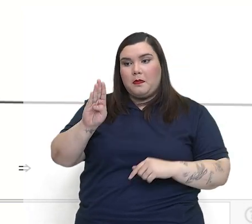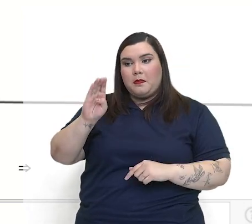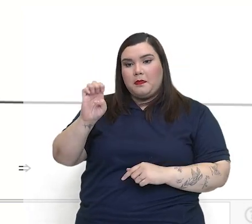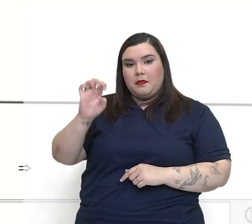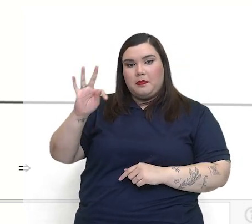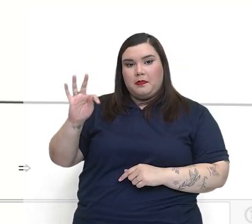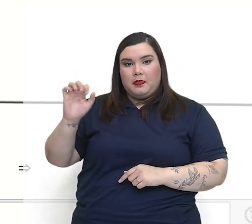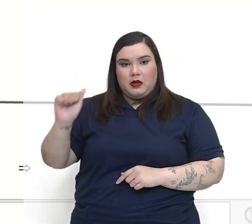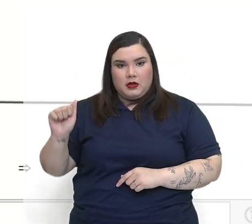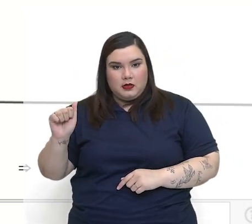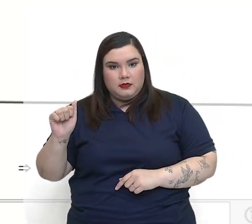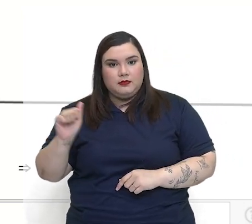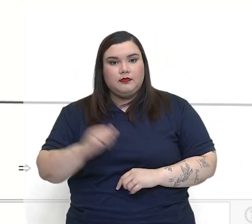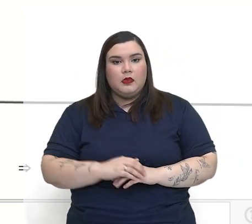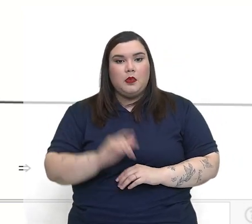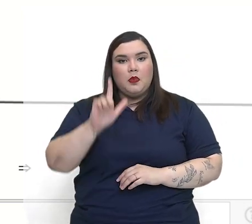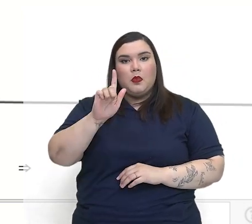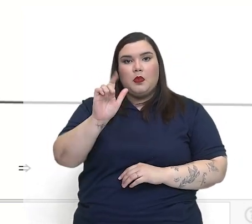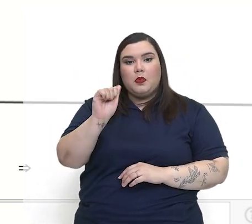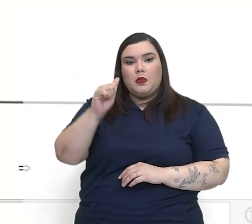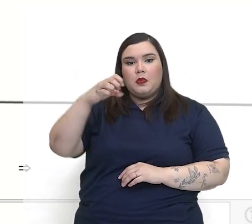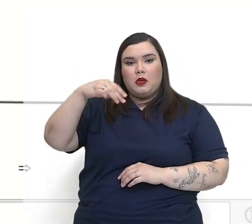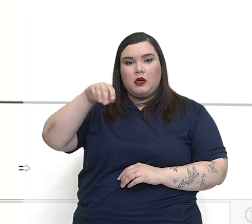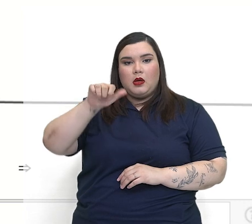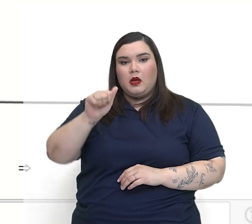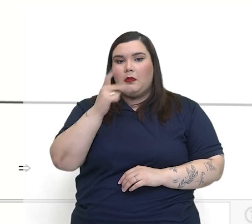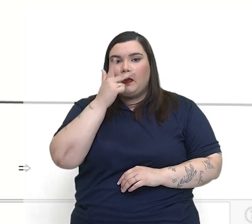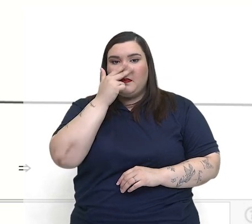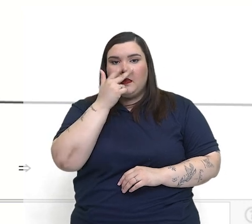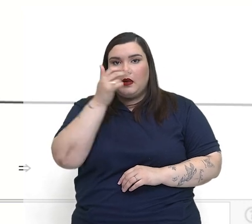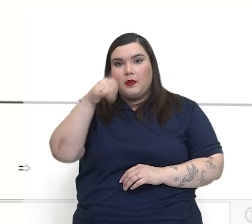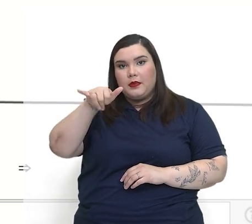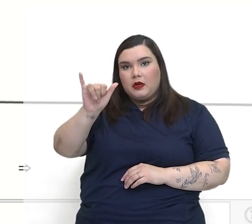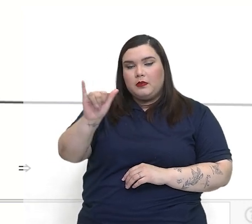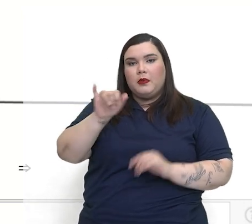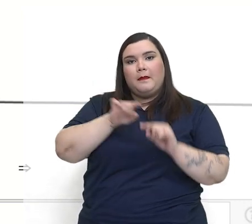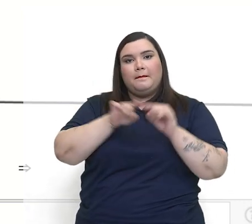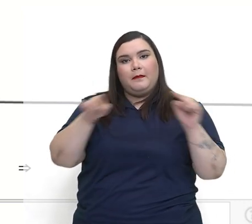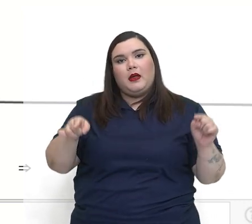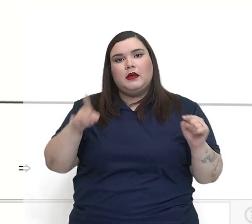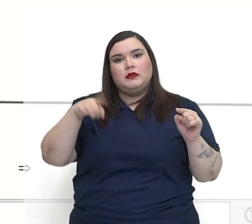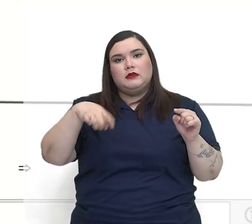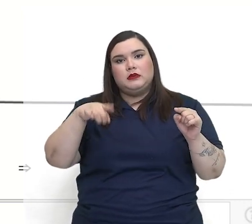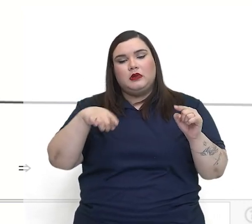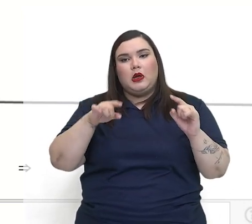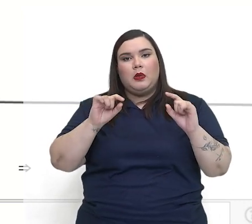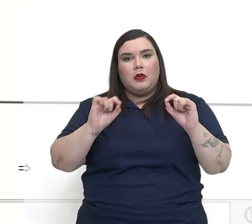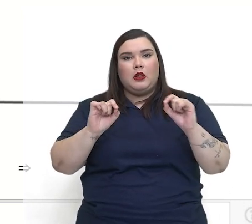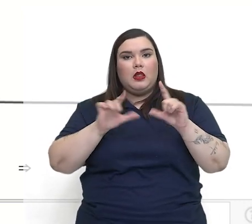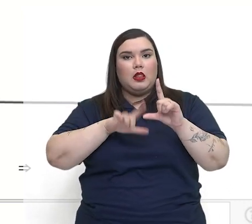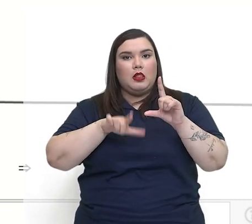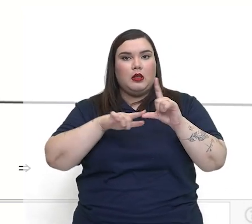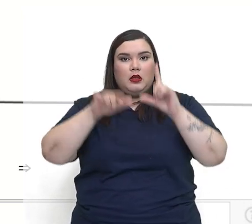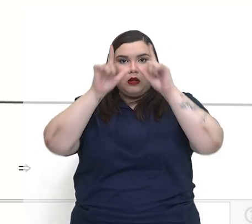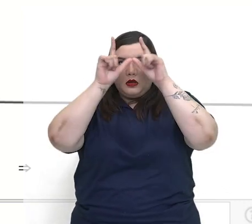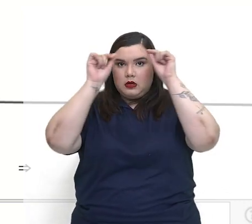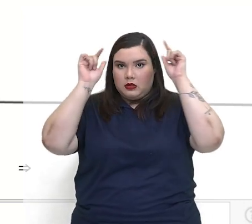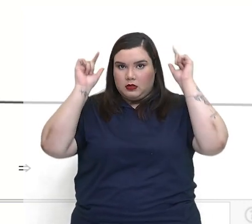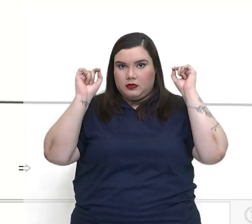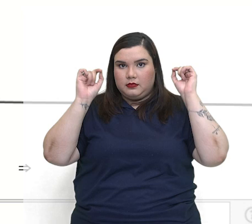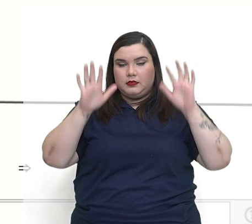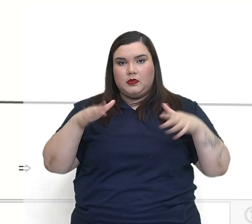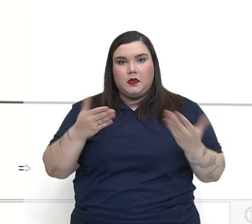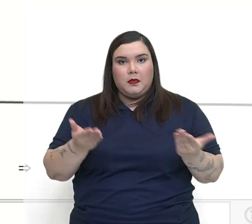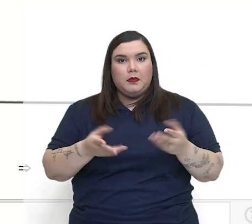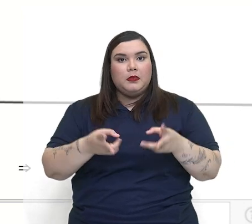beta. E o gama, que parece um Y, né? Mas é uma letra grega. Então,